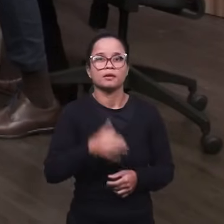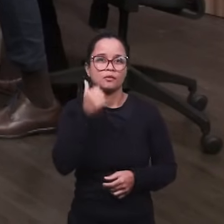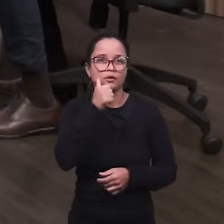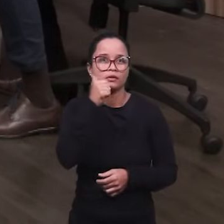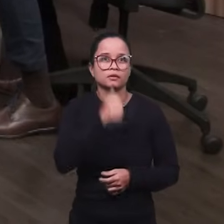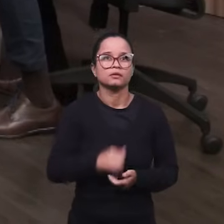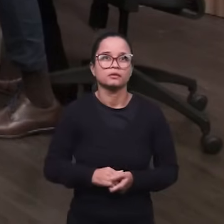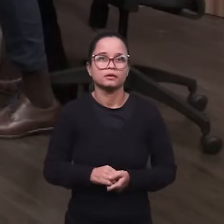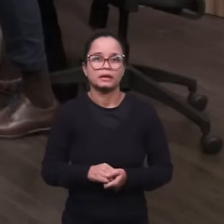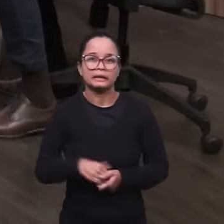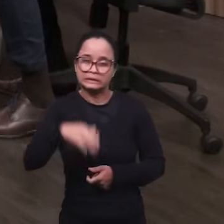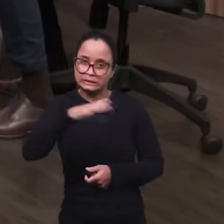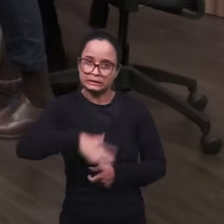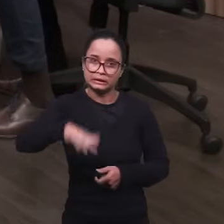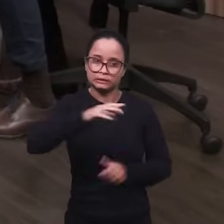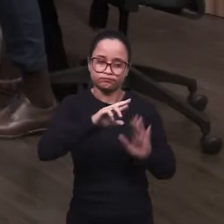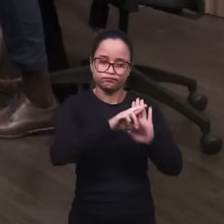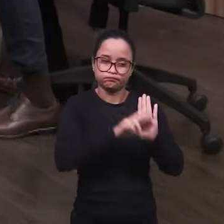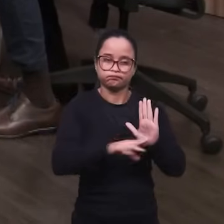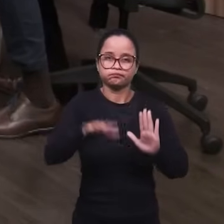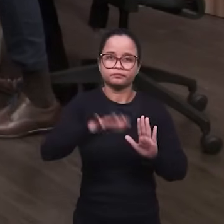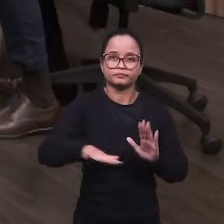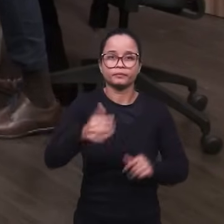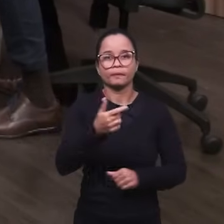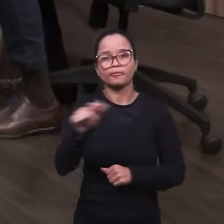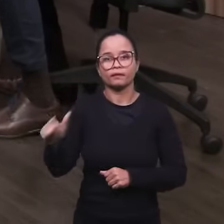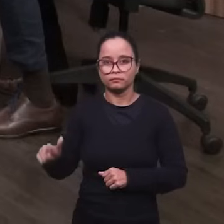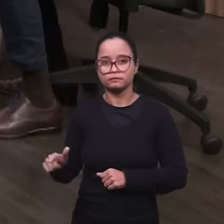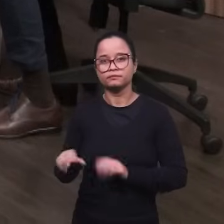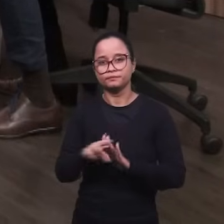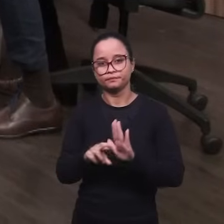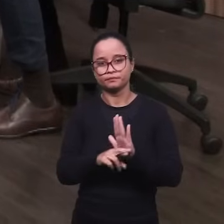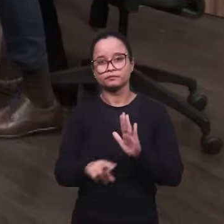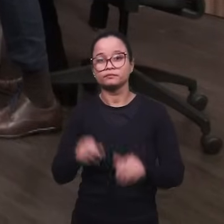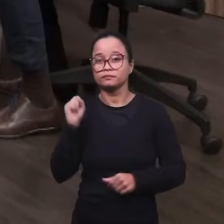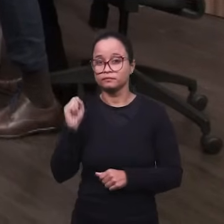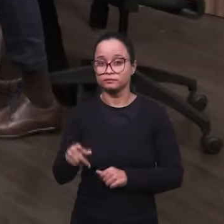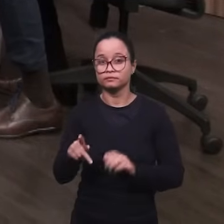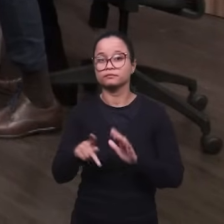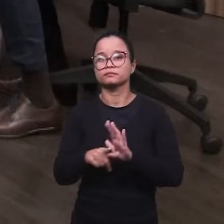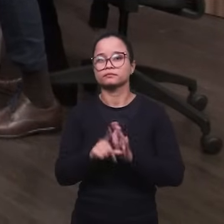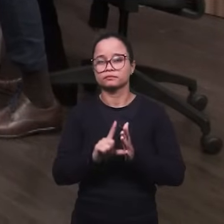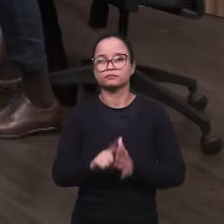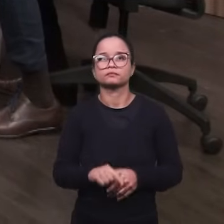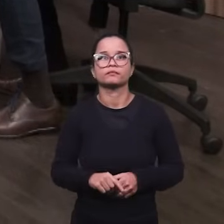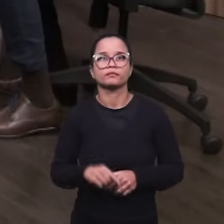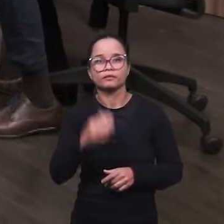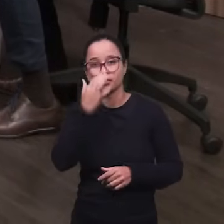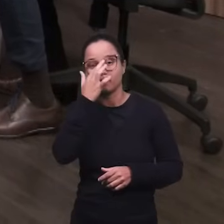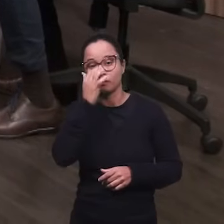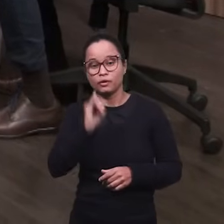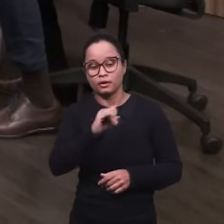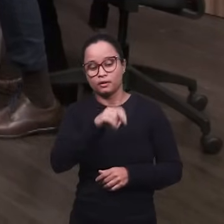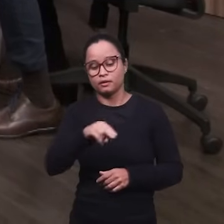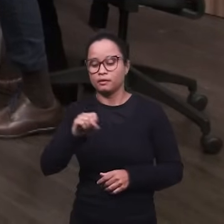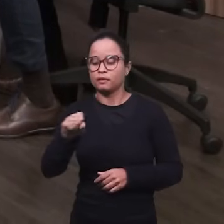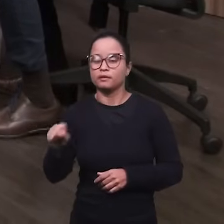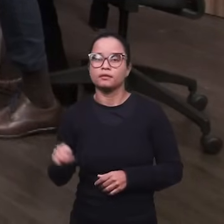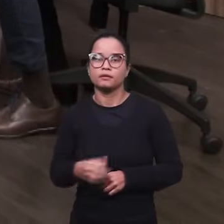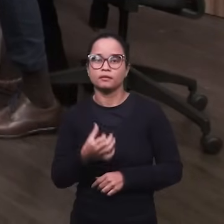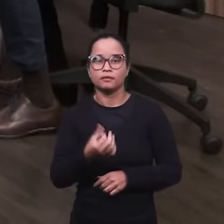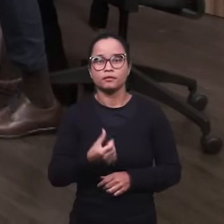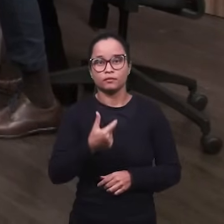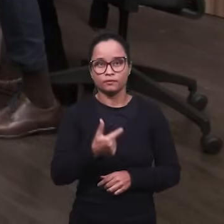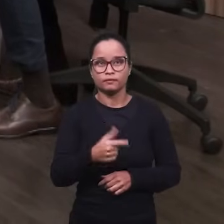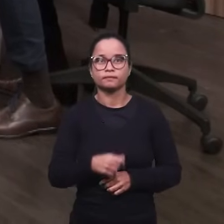anos, a mulher, vamos falar a regra geral, tá bom? Porque existem outras regras que se aposentam antes. No regime geral, que é o INSS, esses são